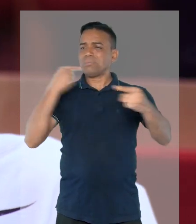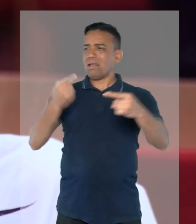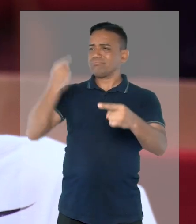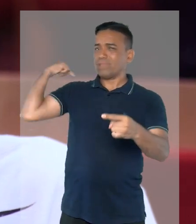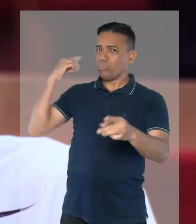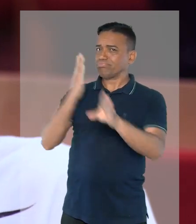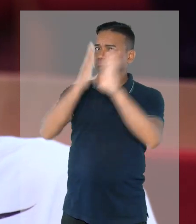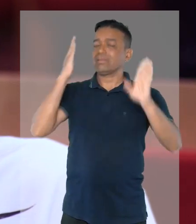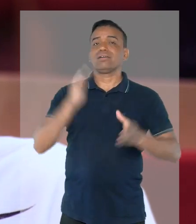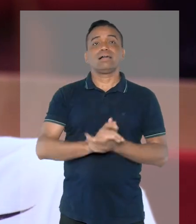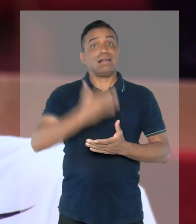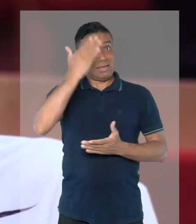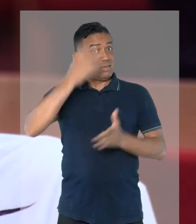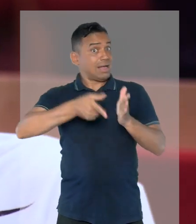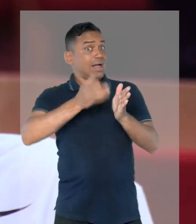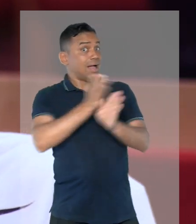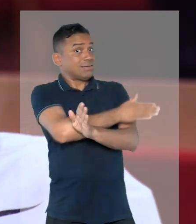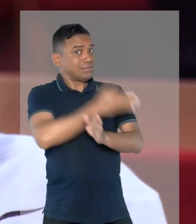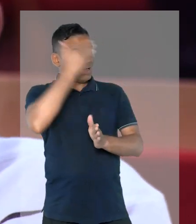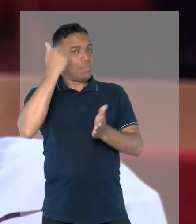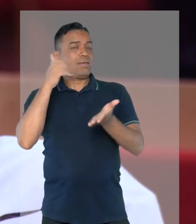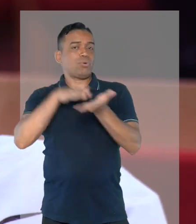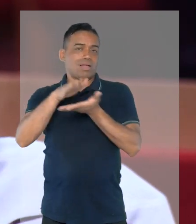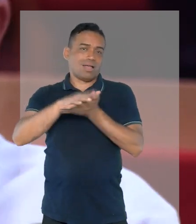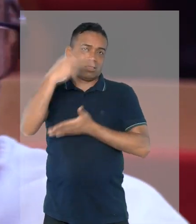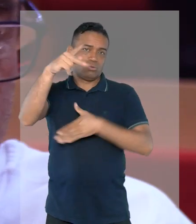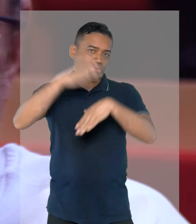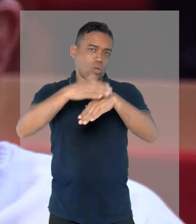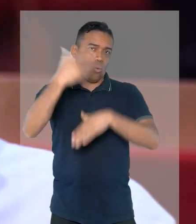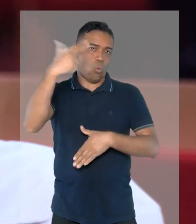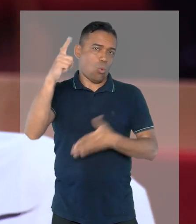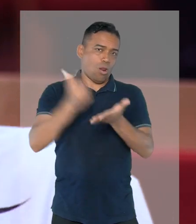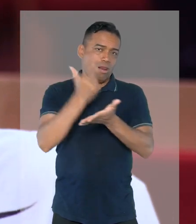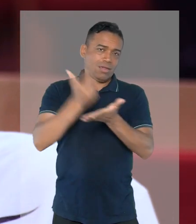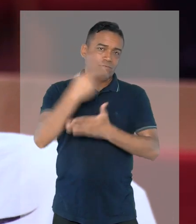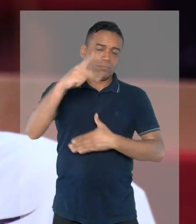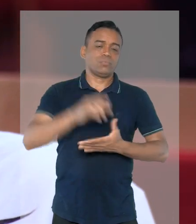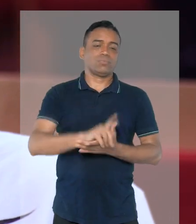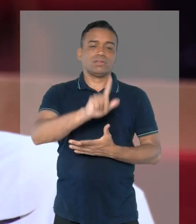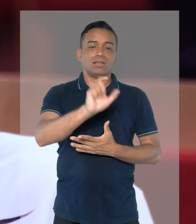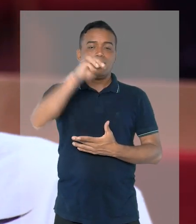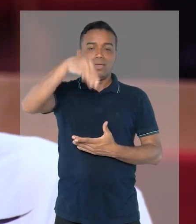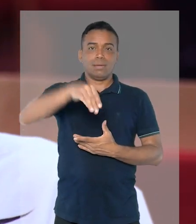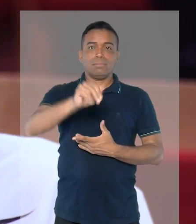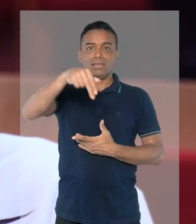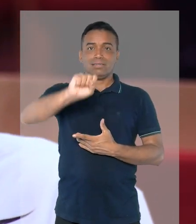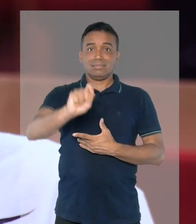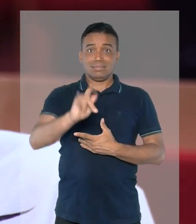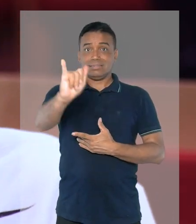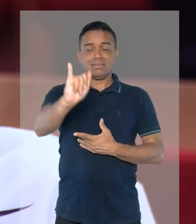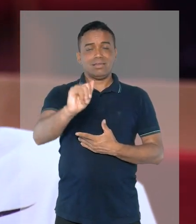atrás, antes de saber do lançamento do seu livro. A frase do Leminski é o seguinte: fazer